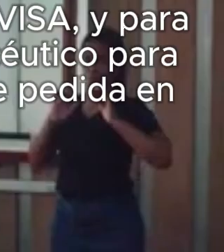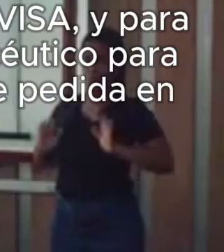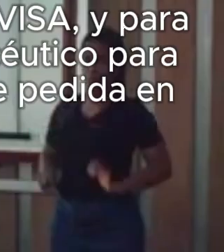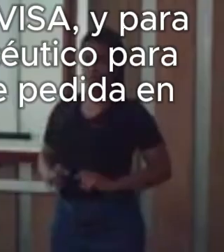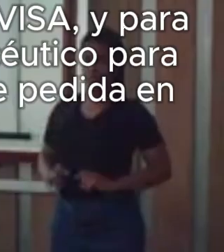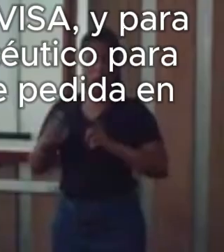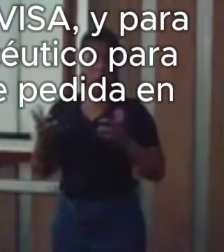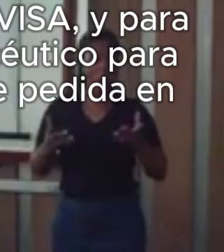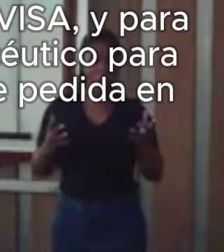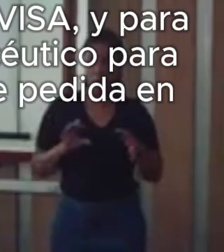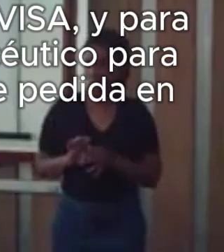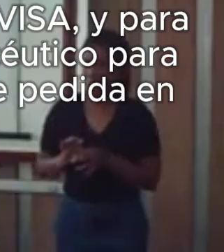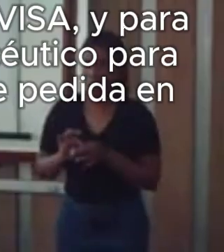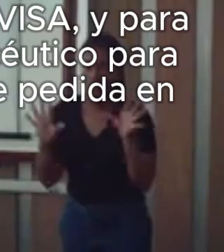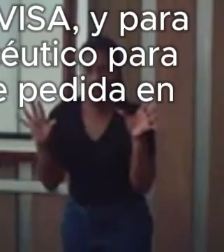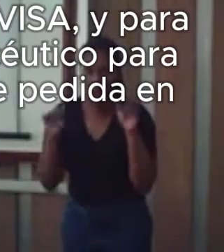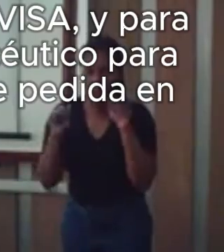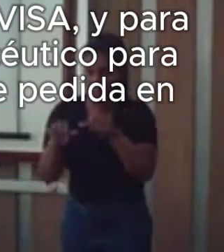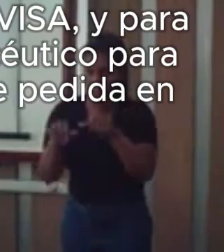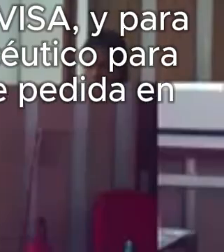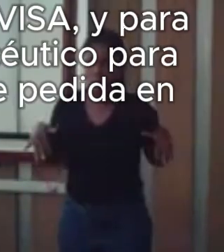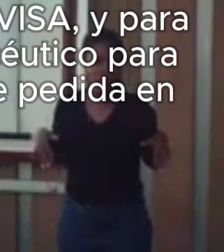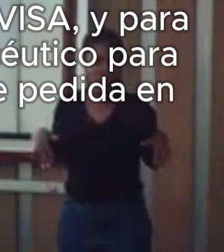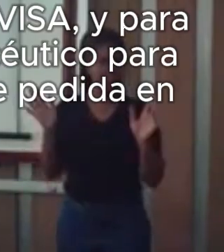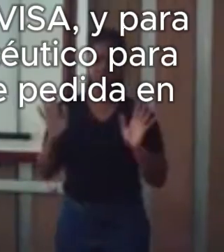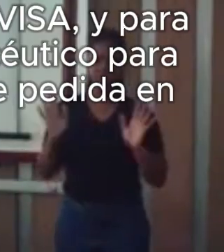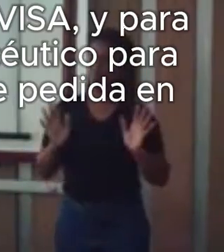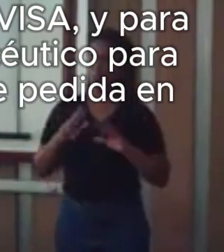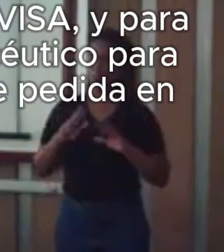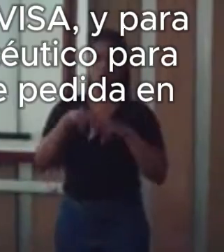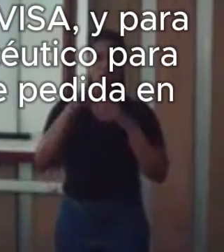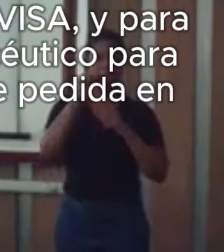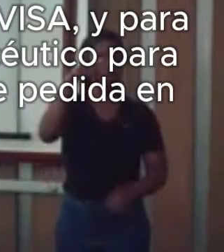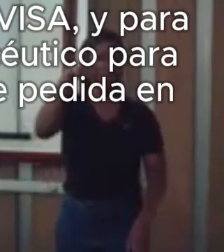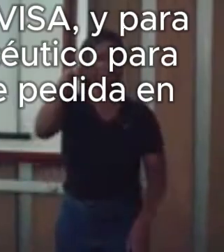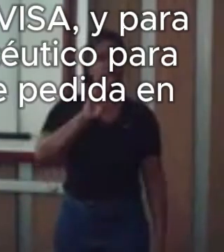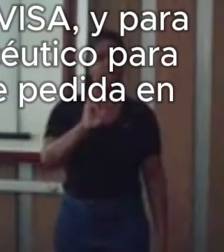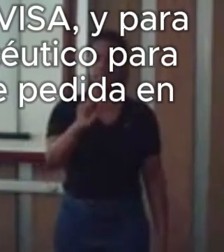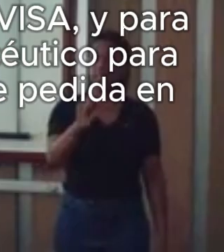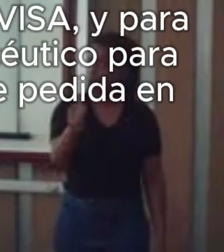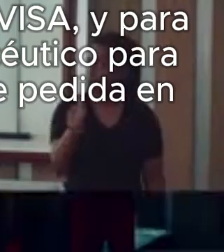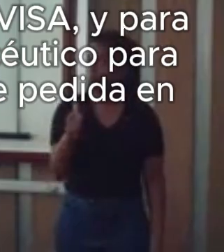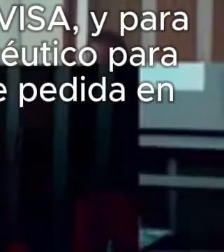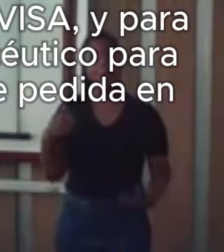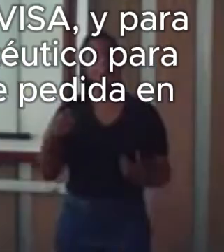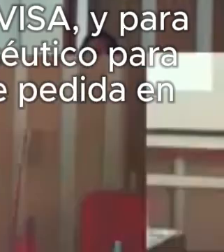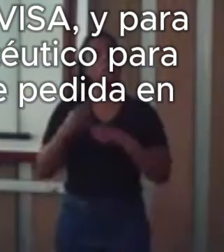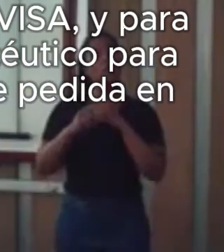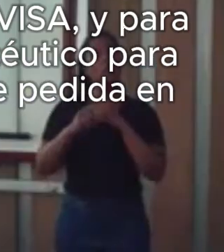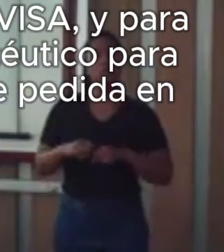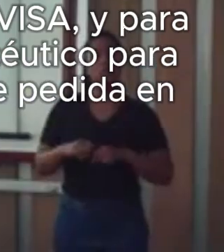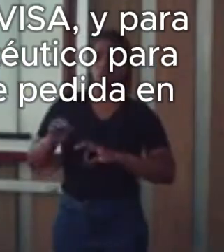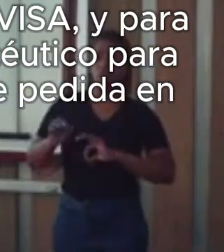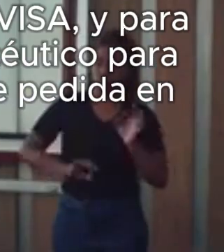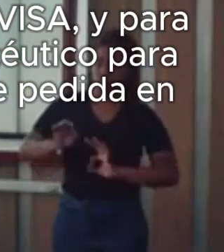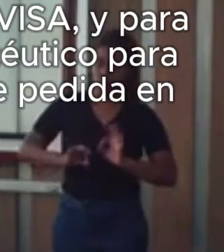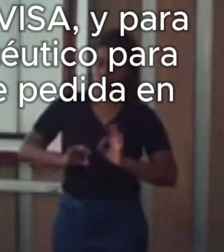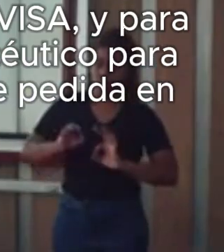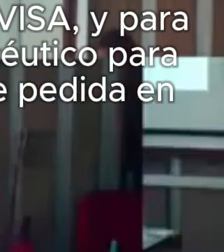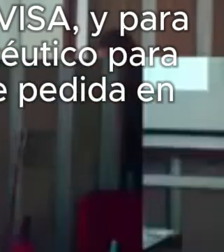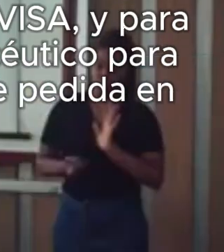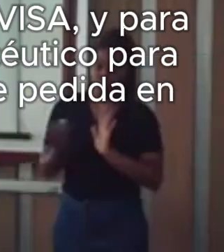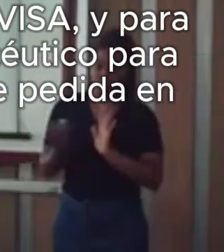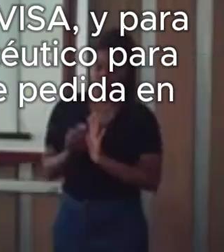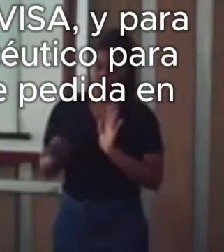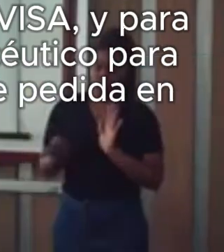em disponibilizar isso para o público que precisa da Anvisa. E, para isso, a gente precisava produzir como um medicamento, né, em